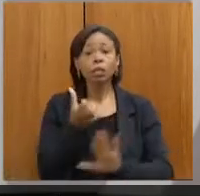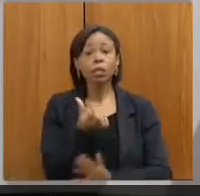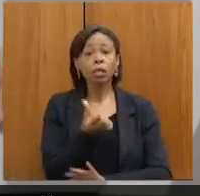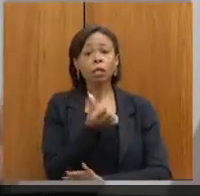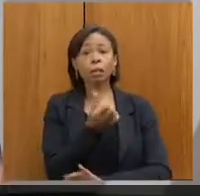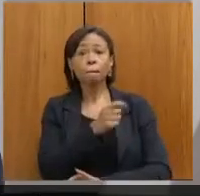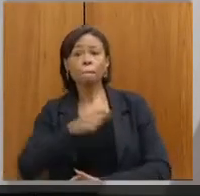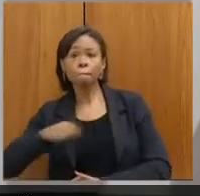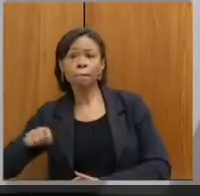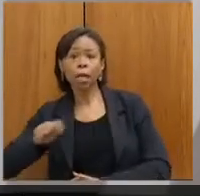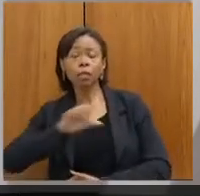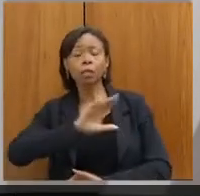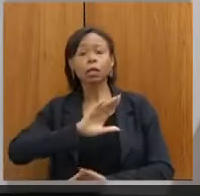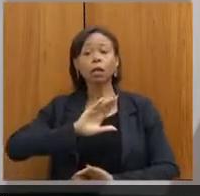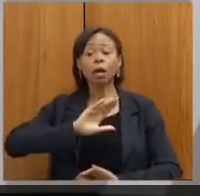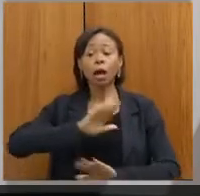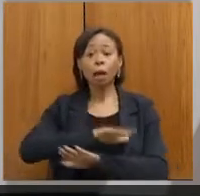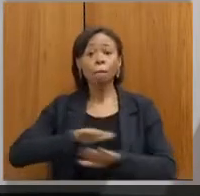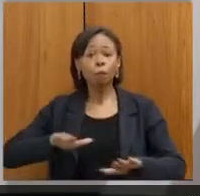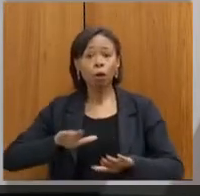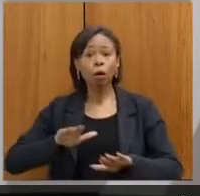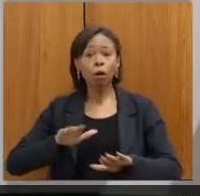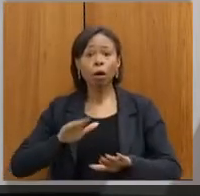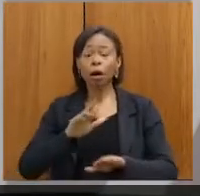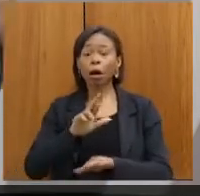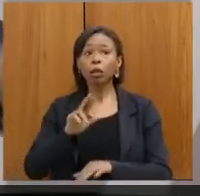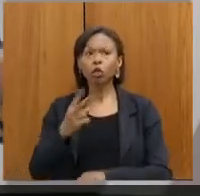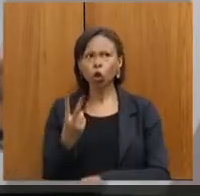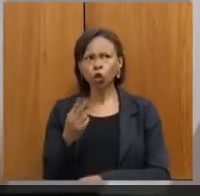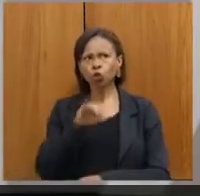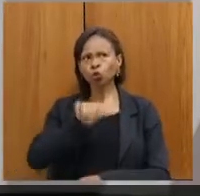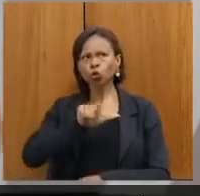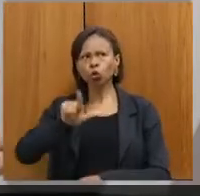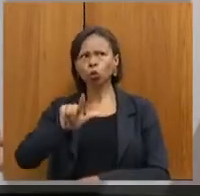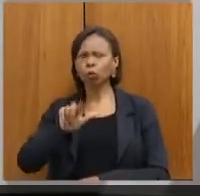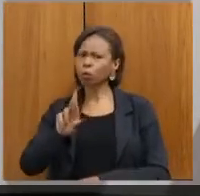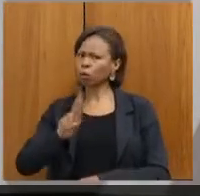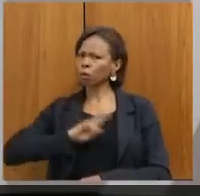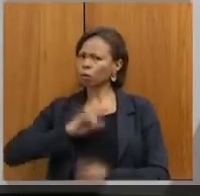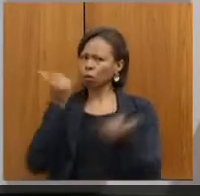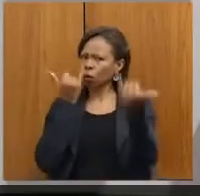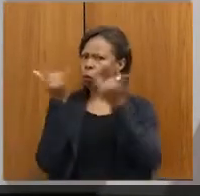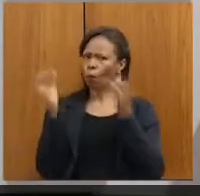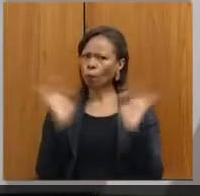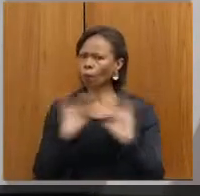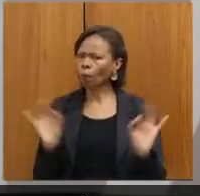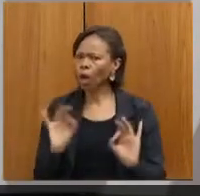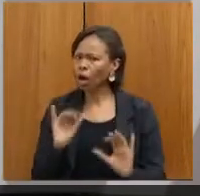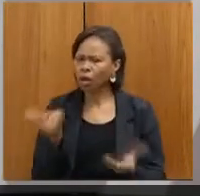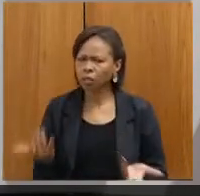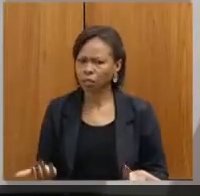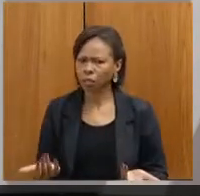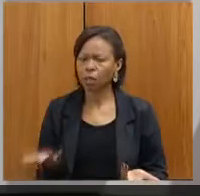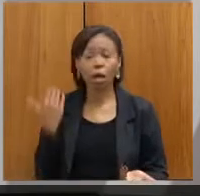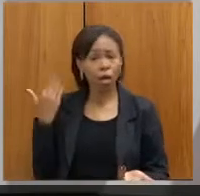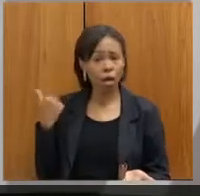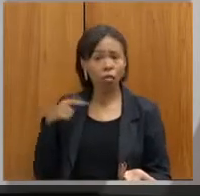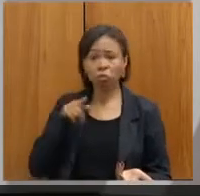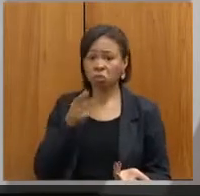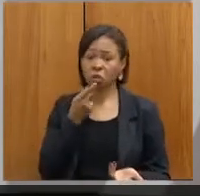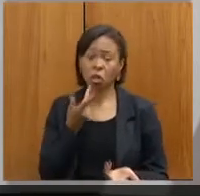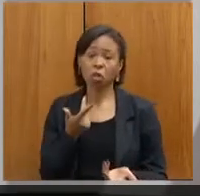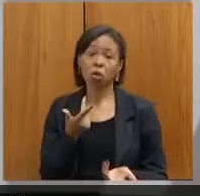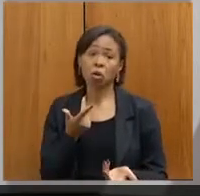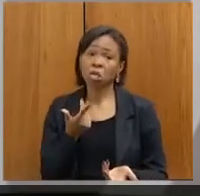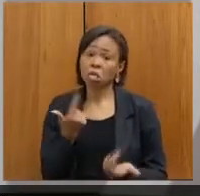foi negada a nossa informação no dia dois de julho naquele momento eu afirmava aqui vou ser Essência negou tão sabia mas não quis da informação